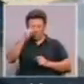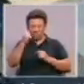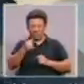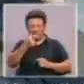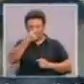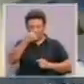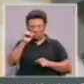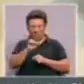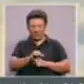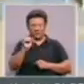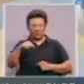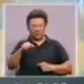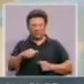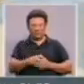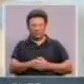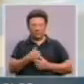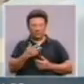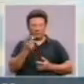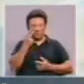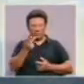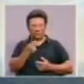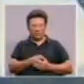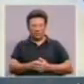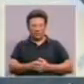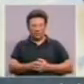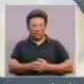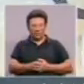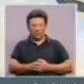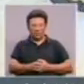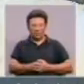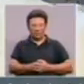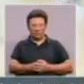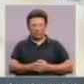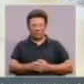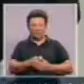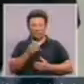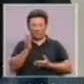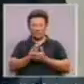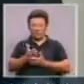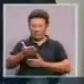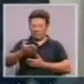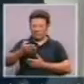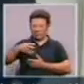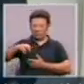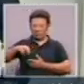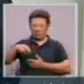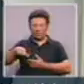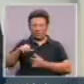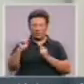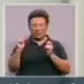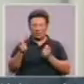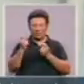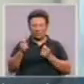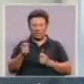toda a força e o nariz está tampado não é sim sim Vamos então ver aqui muito bem até 17 Novembro a campanha da